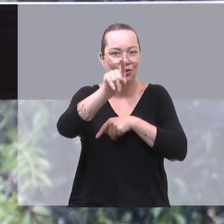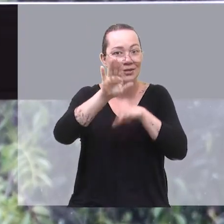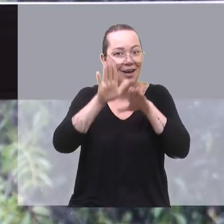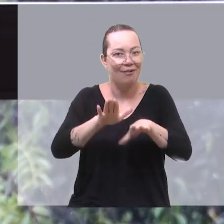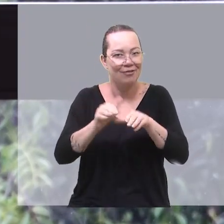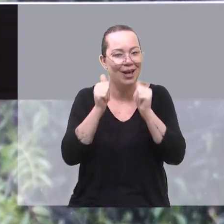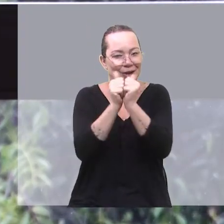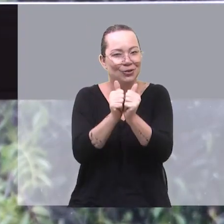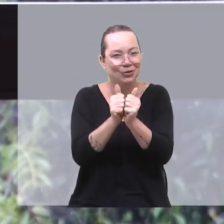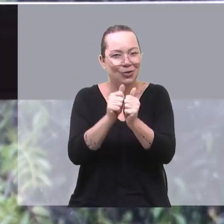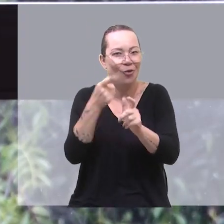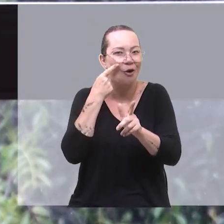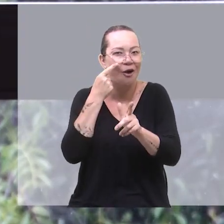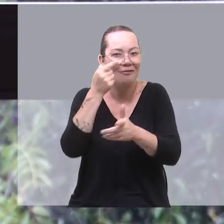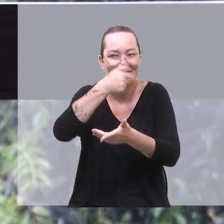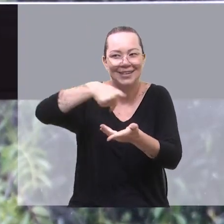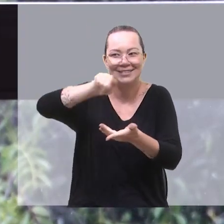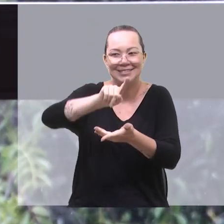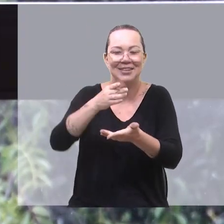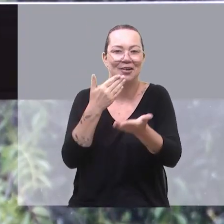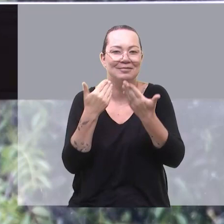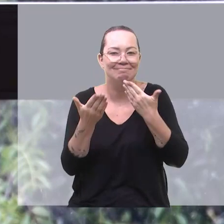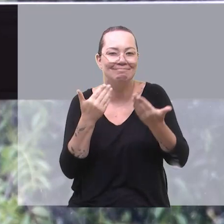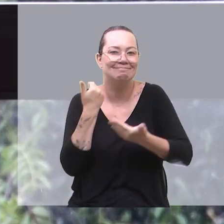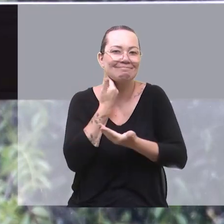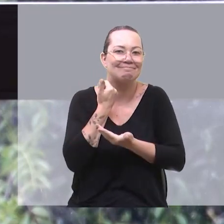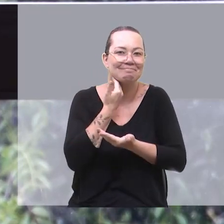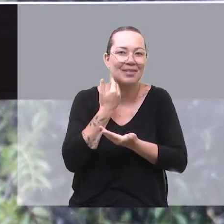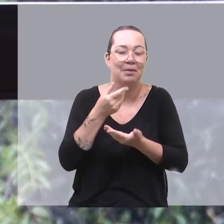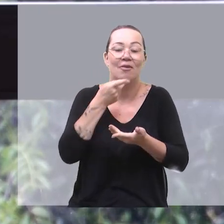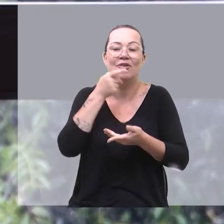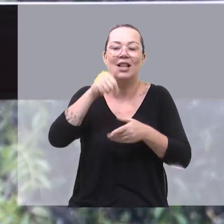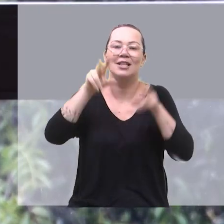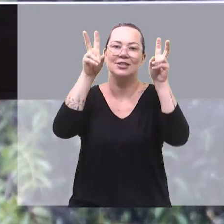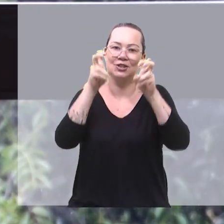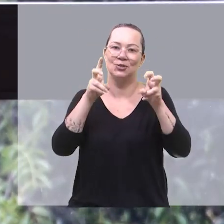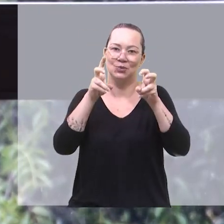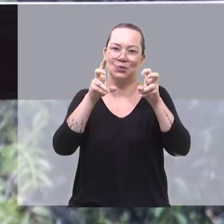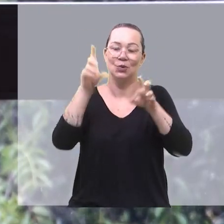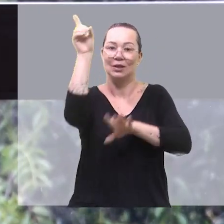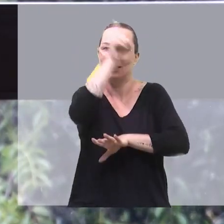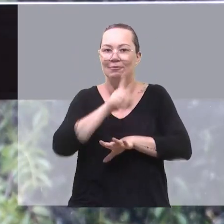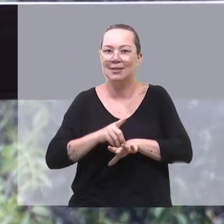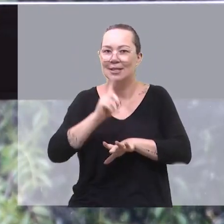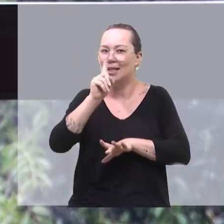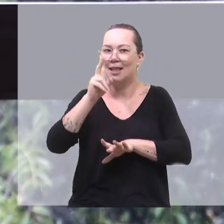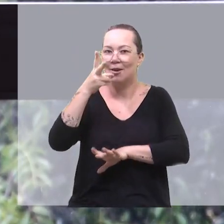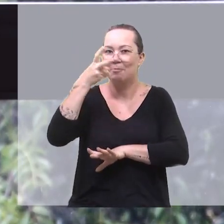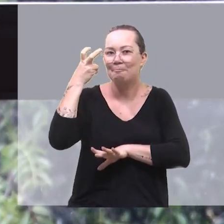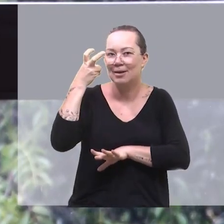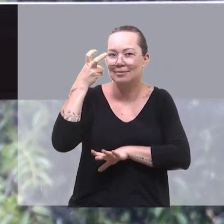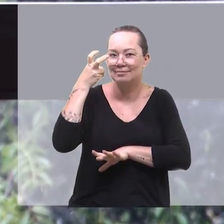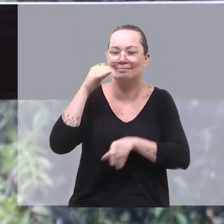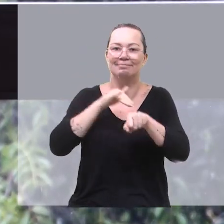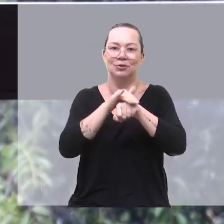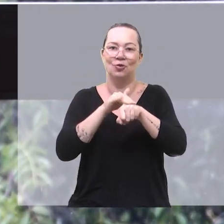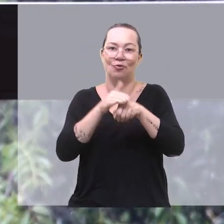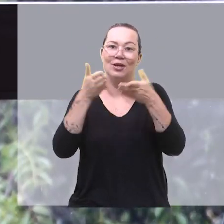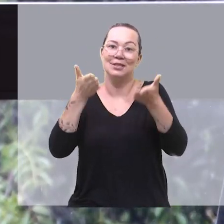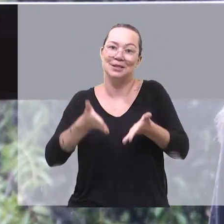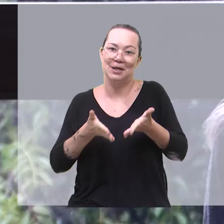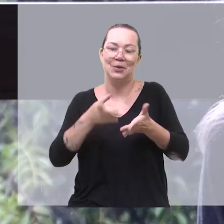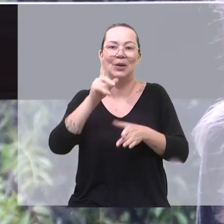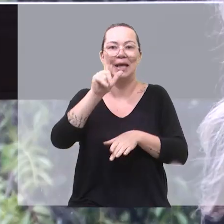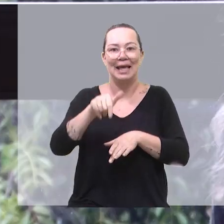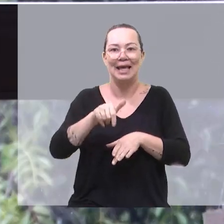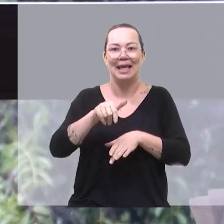ficar conosco na Roda de Saberes para tratar deste tema, deficiências invisíveis. E quem conversa conosco